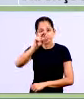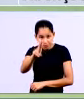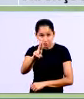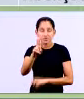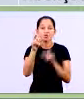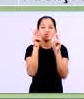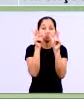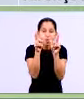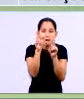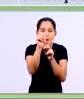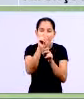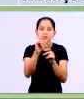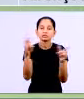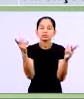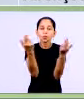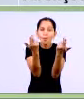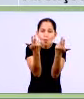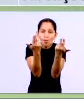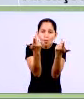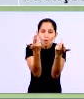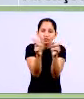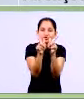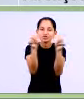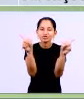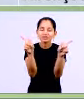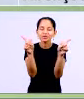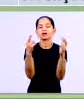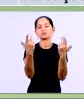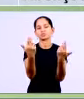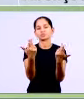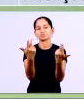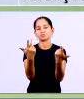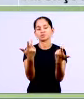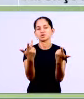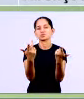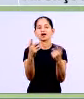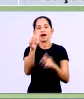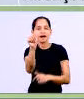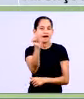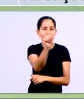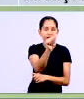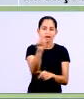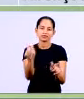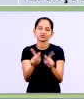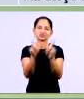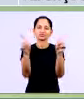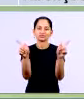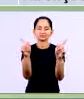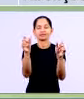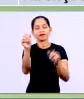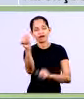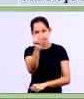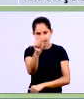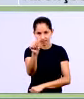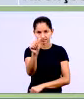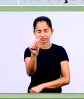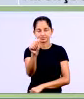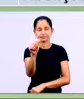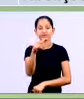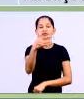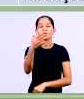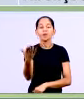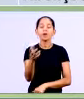quando é gêmeo é igual, ou pelo menos se forem gêmeos univitelinos, são iguais. Então, onde é que caiu, de